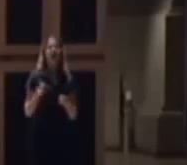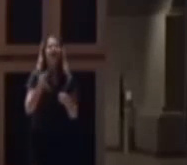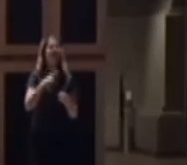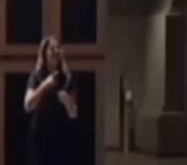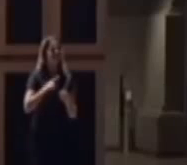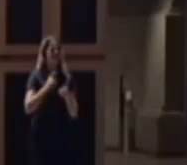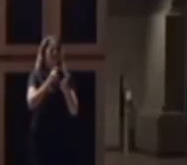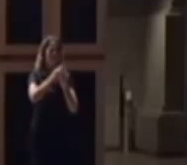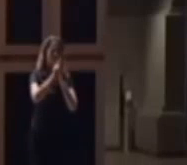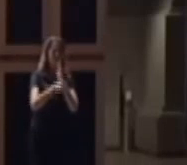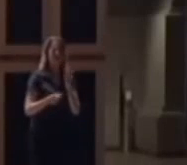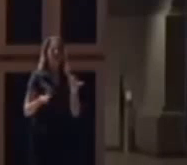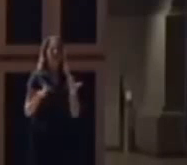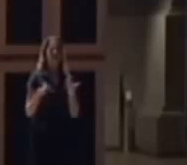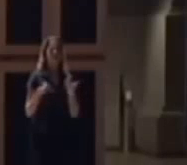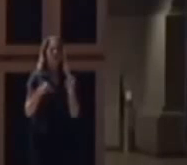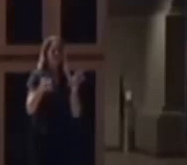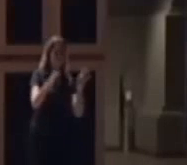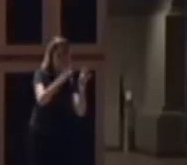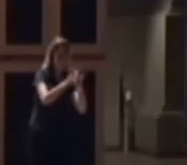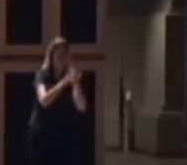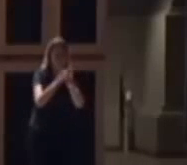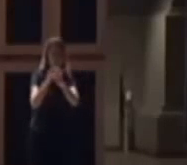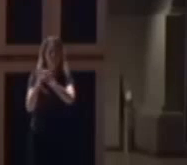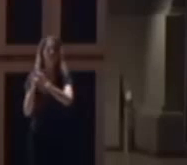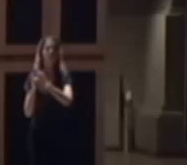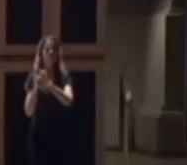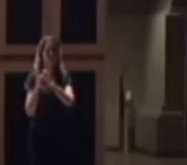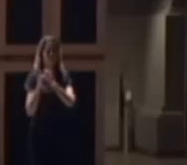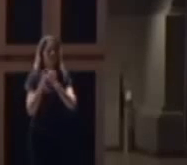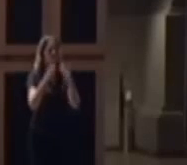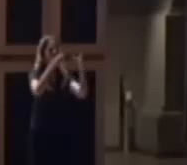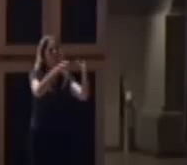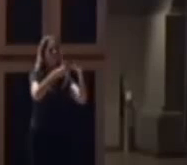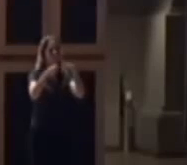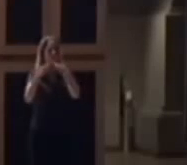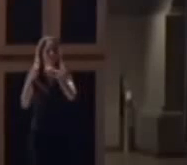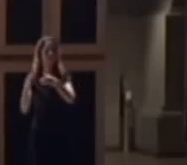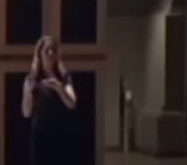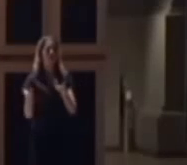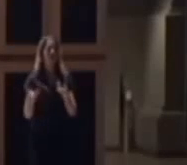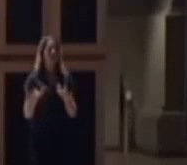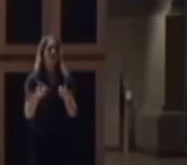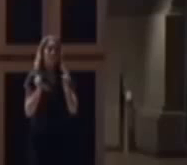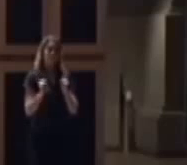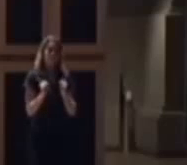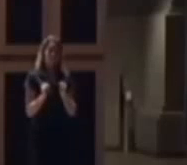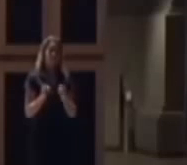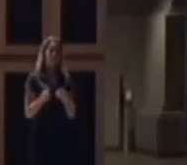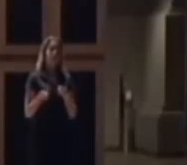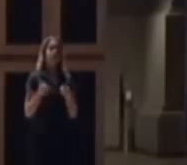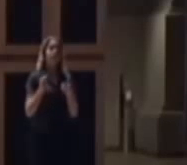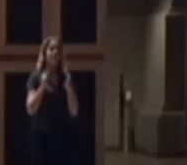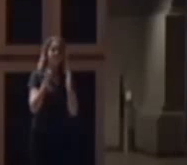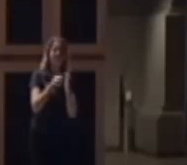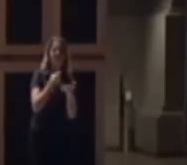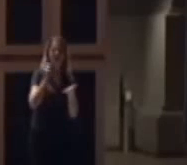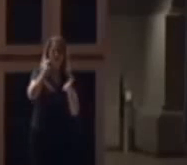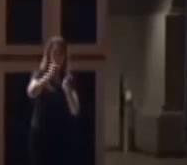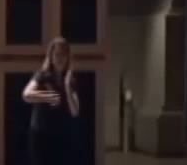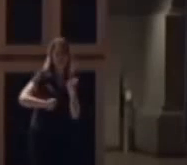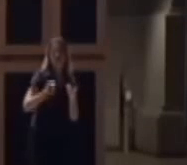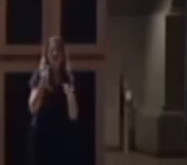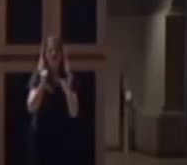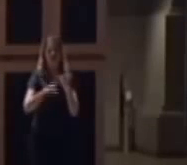parceria, de relação com essas entidades. Então, só para citar alguns, os convênios, os contratos, programas